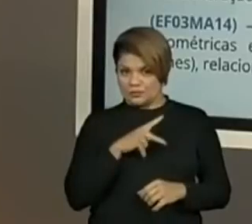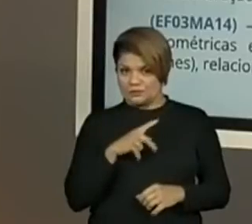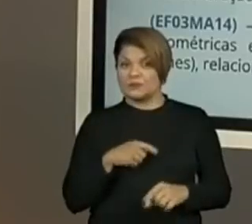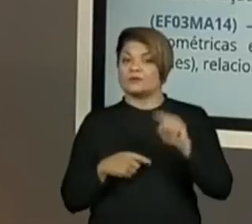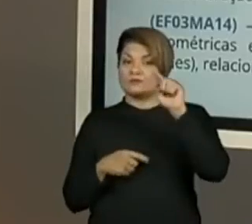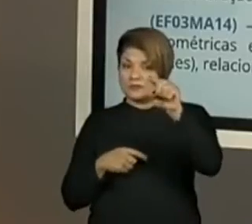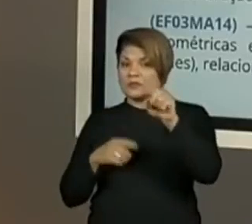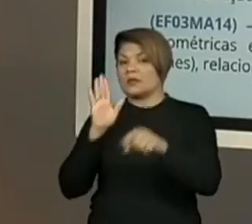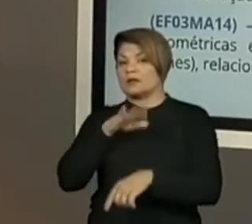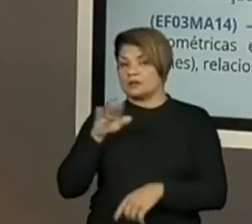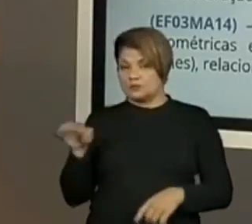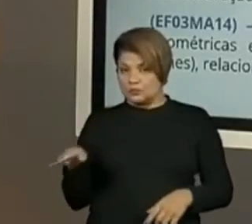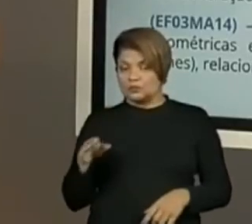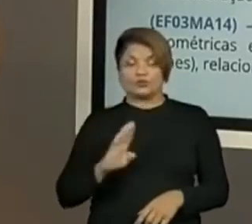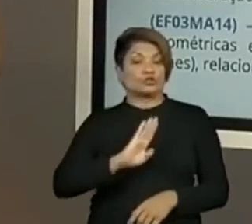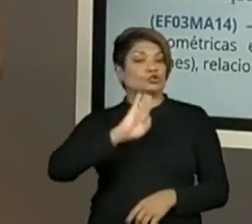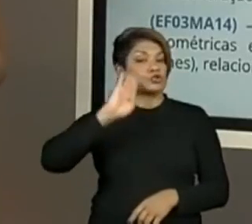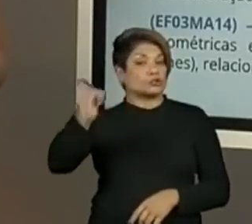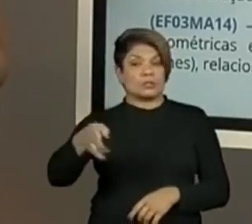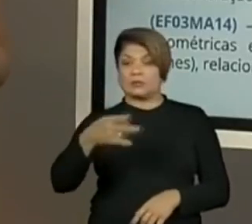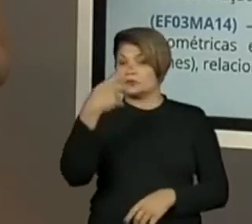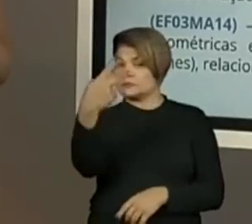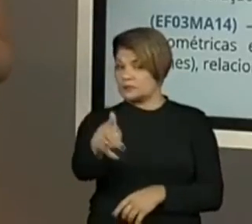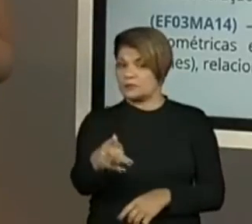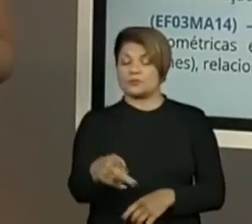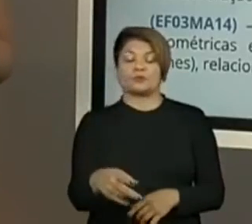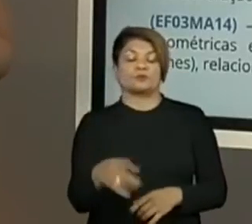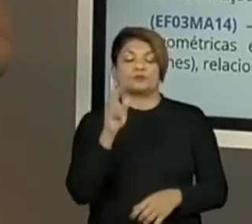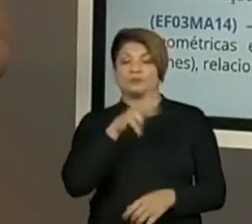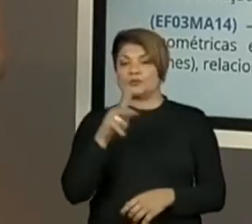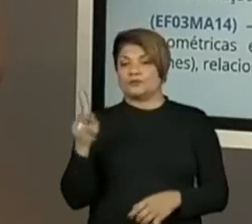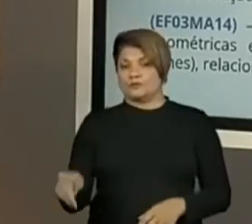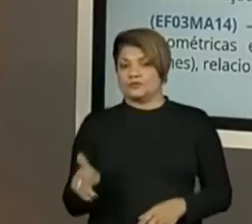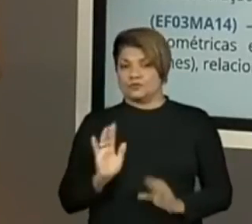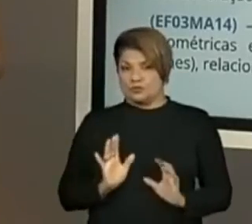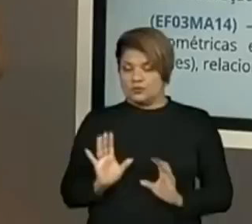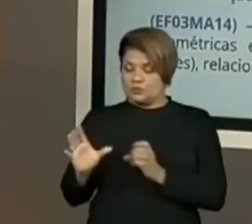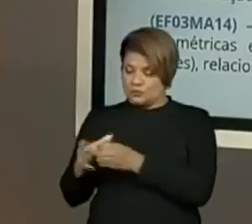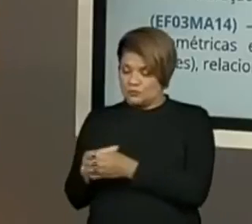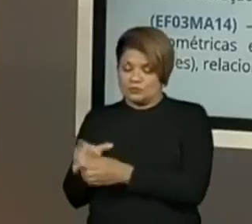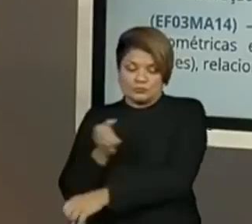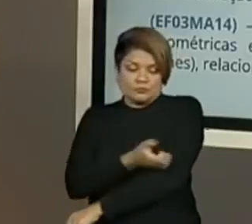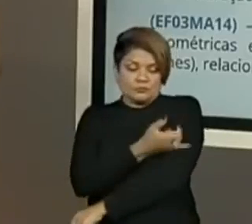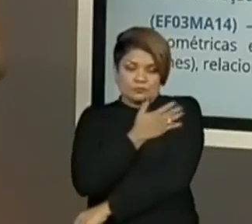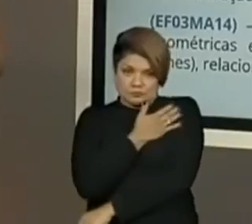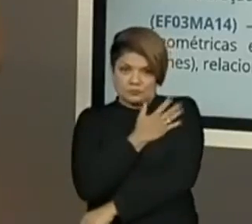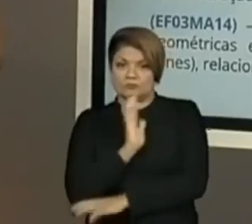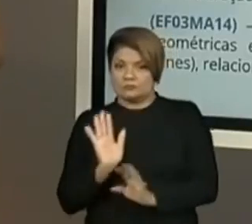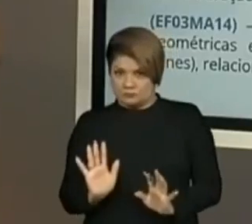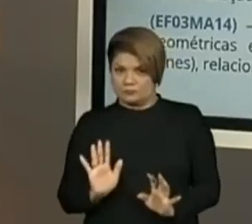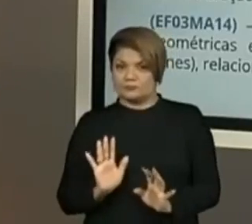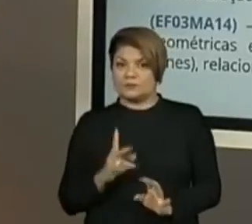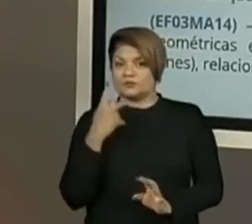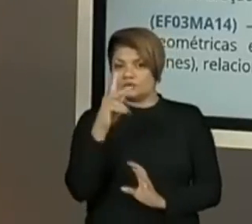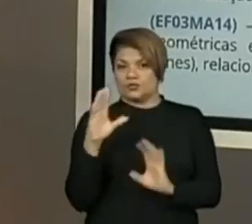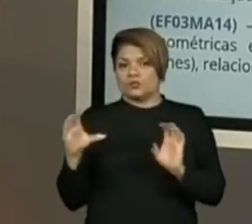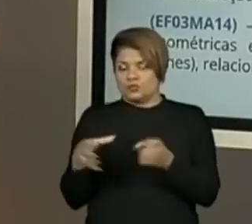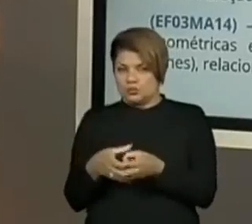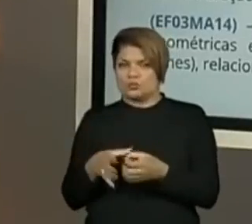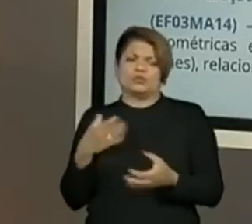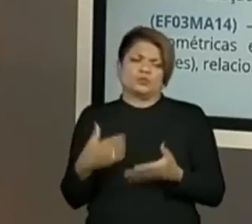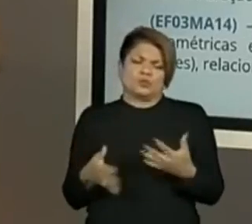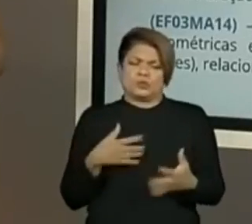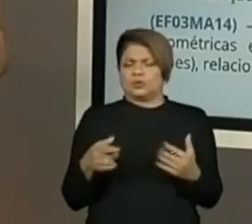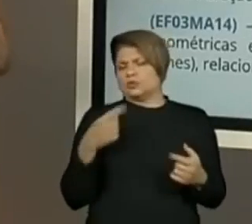vocês, alunos, se comunicam diretamente com o seu professor no chat por ano e série. Então, dúvidas que vocês